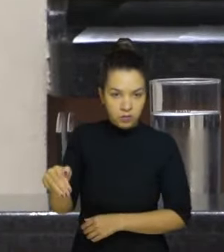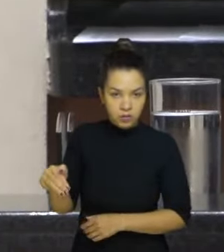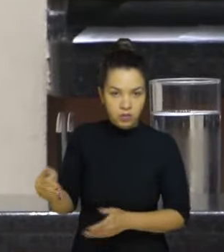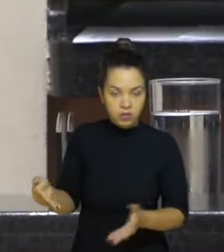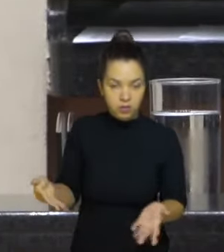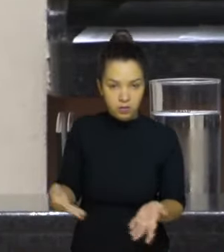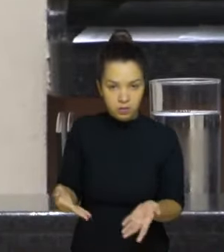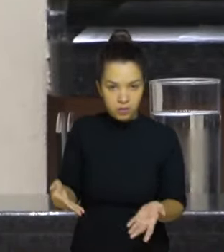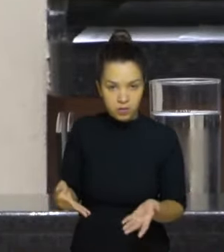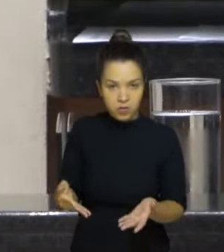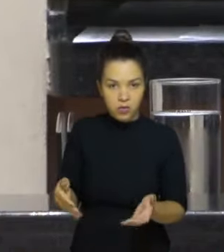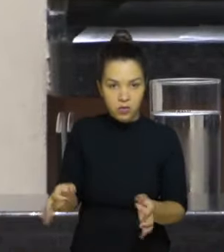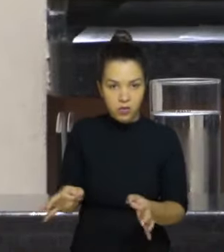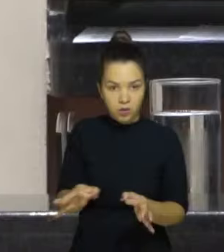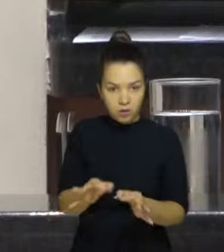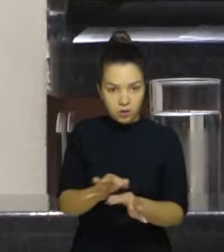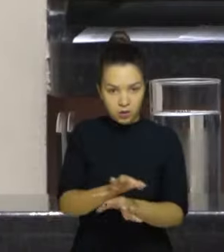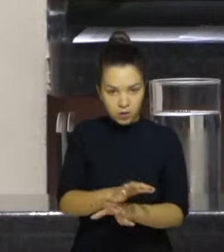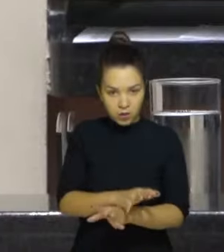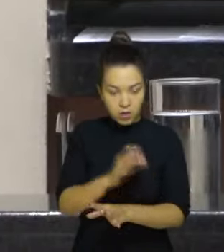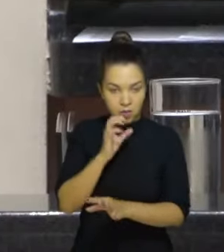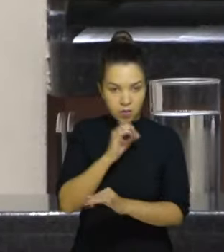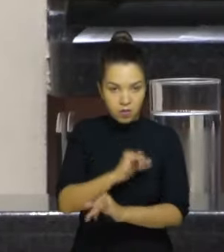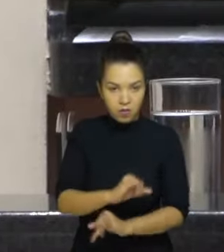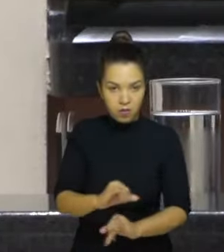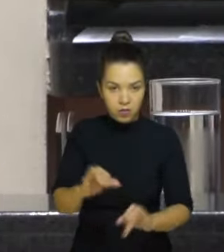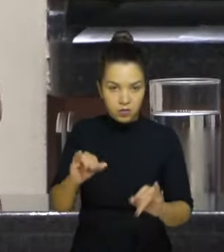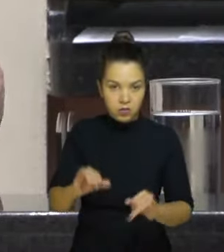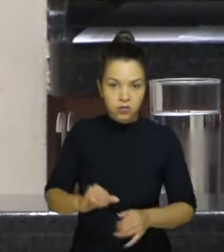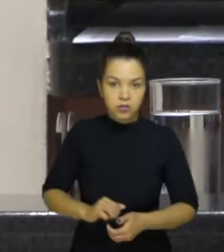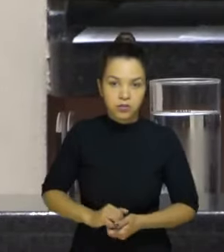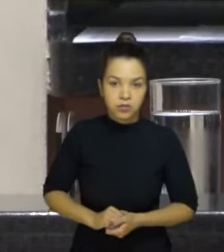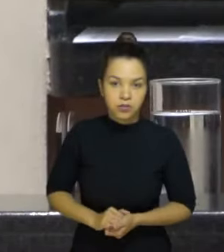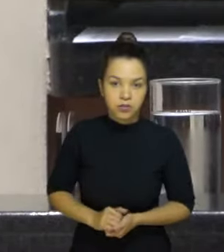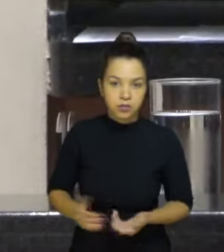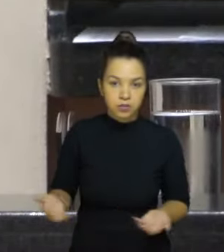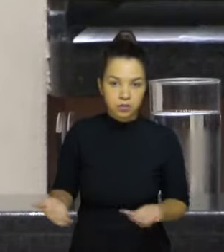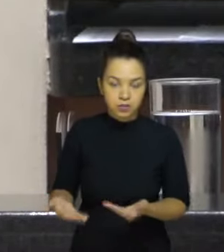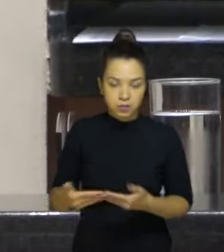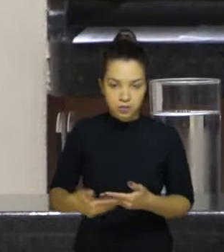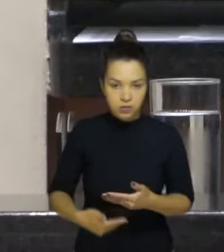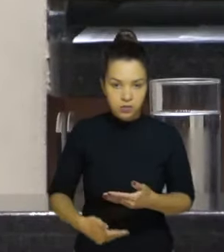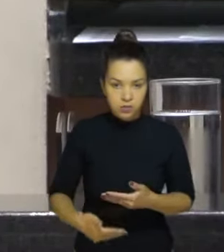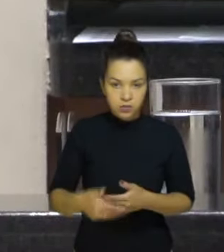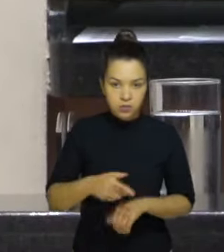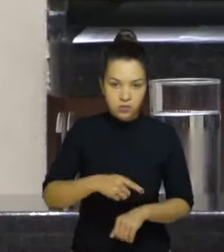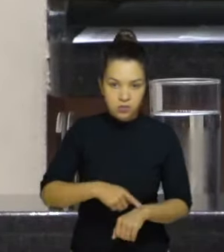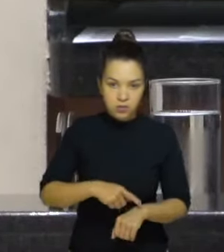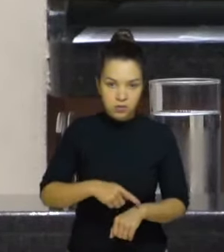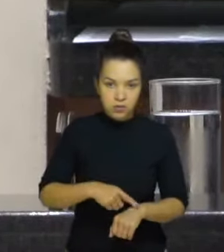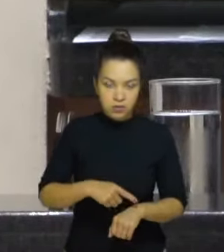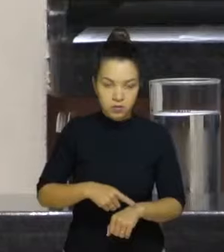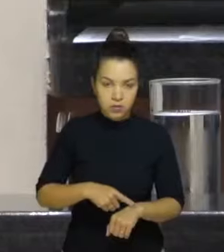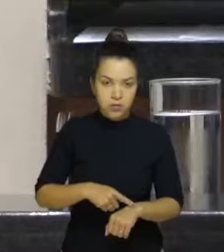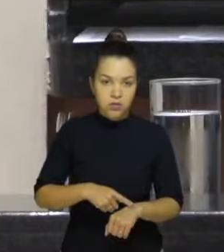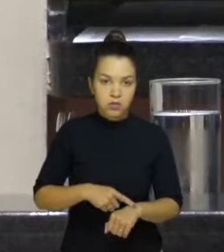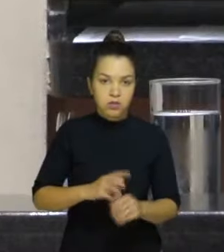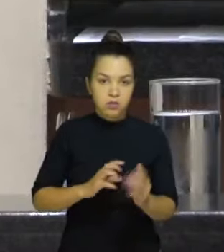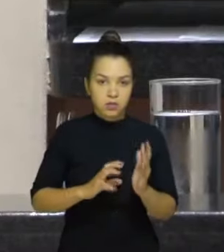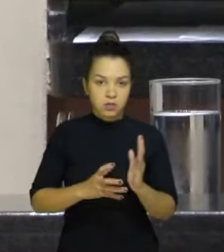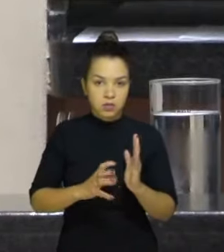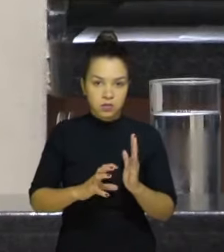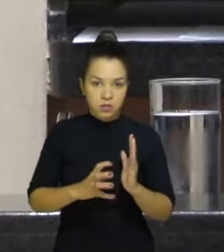nós encerramos as breves comunicações e entramos no horário destinado aos partidos